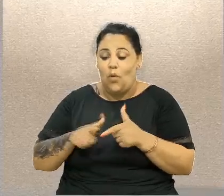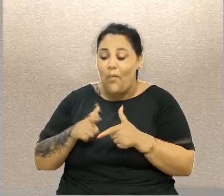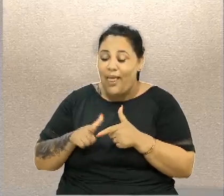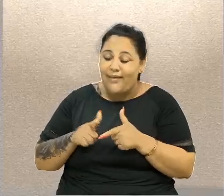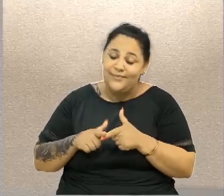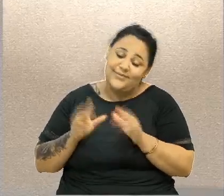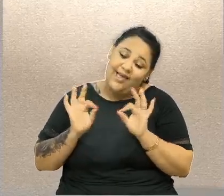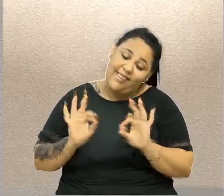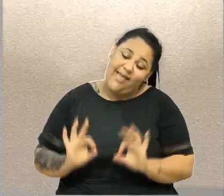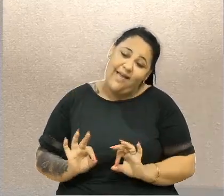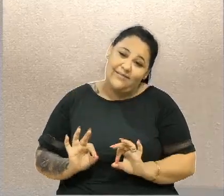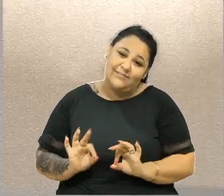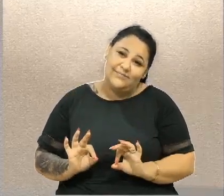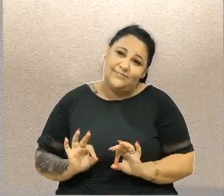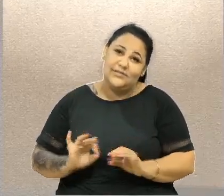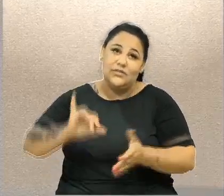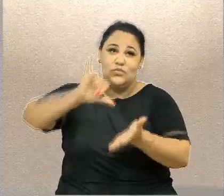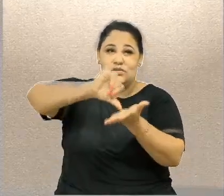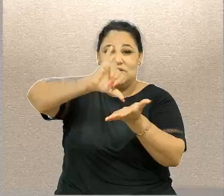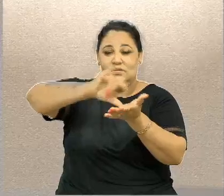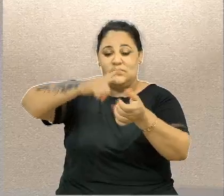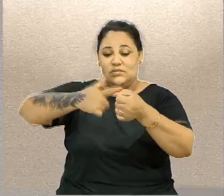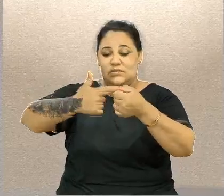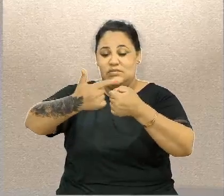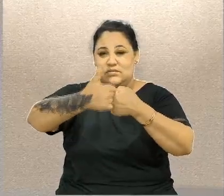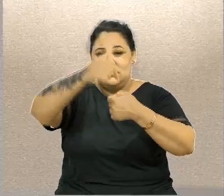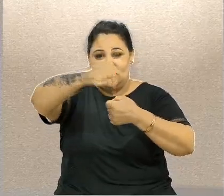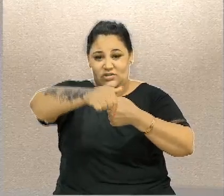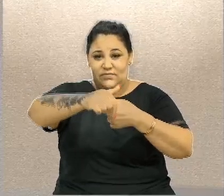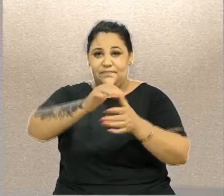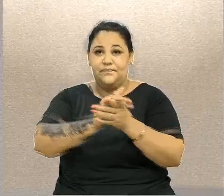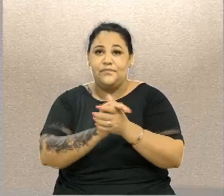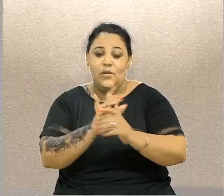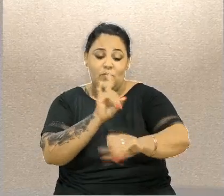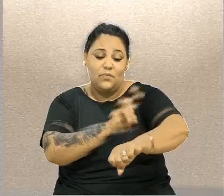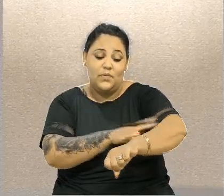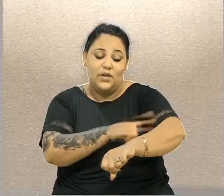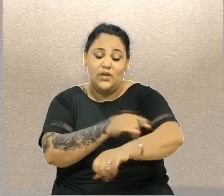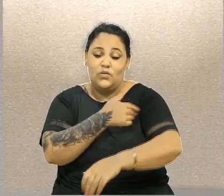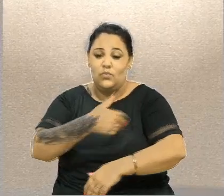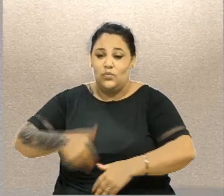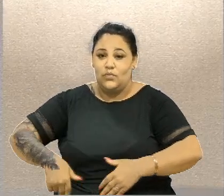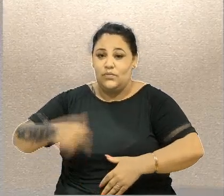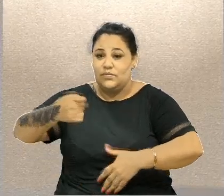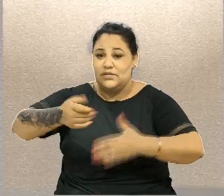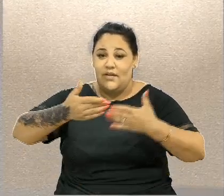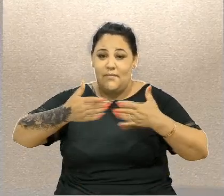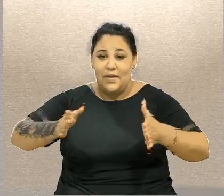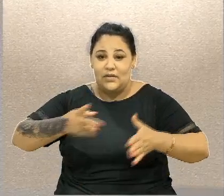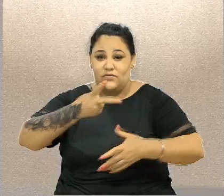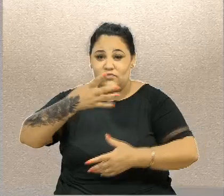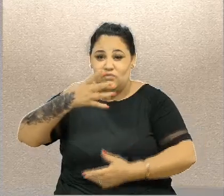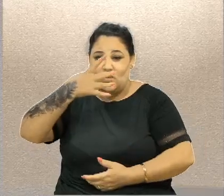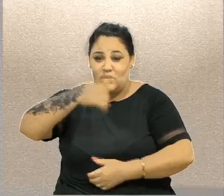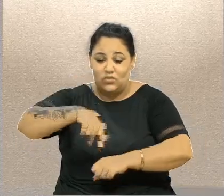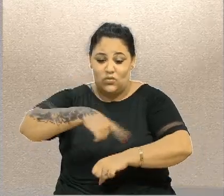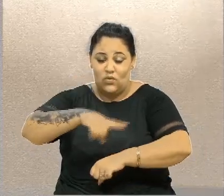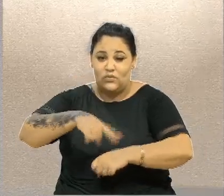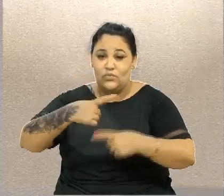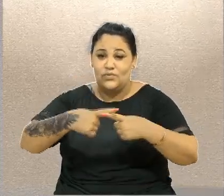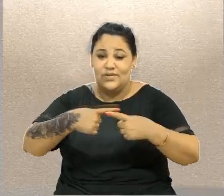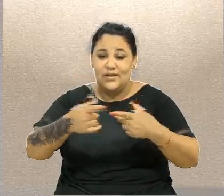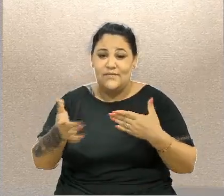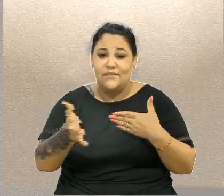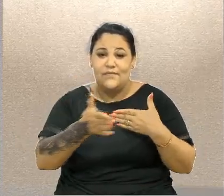e um deles é o centro da cidade aqui. O banheiro público teria que ficar aberto 24 horas. Porque se tu fecha o